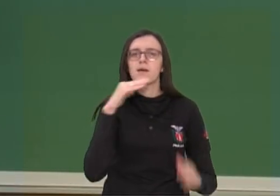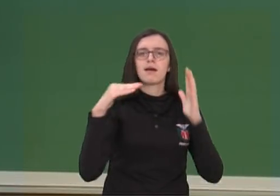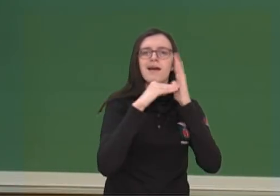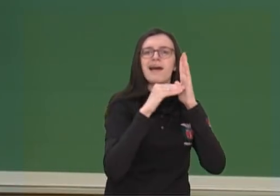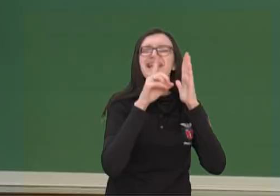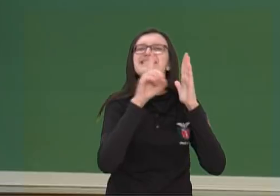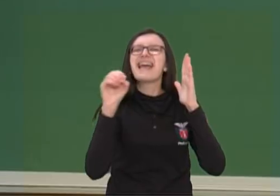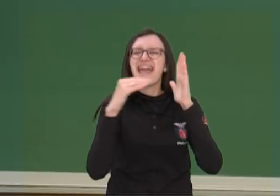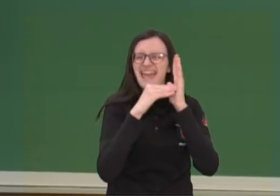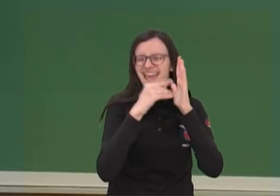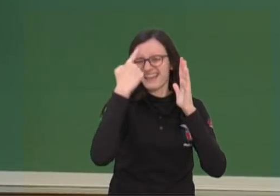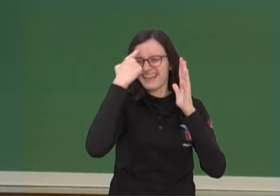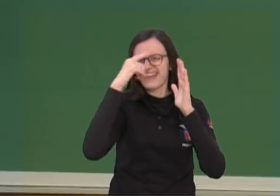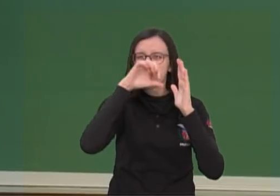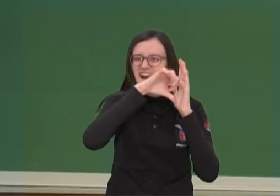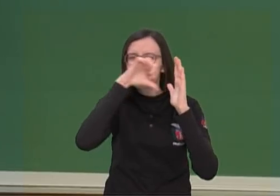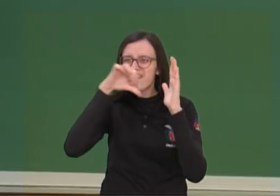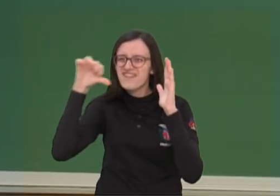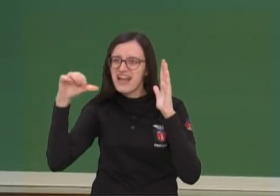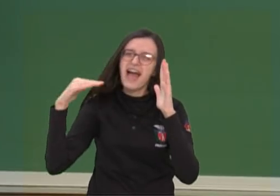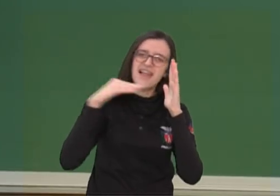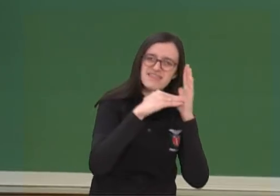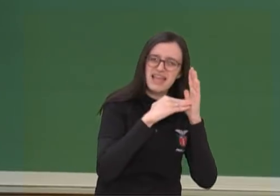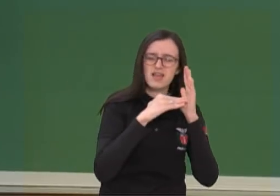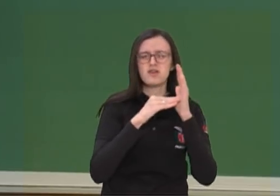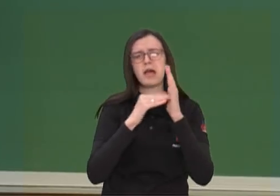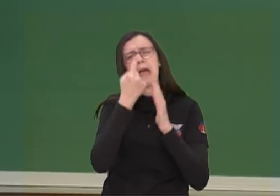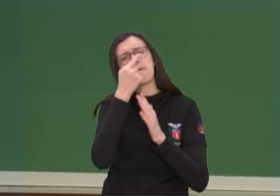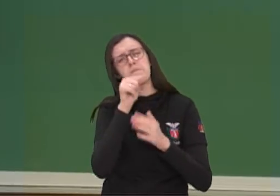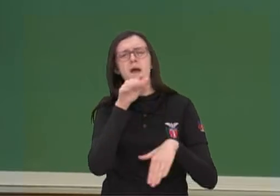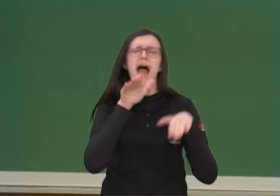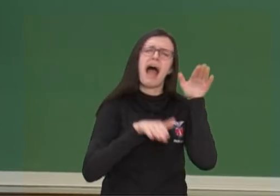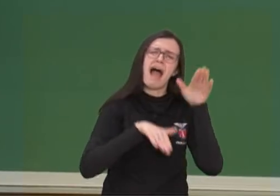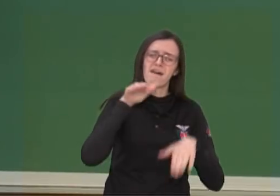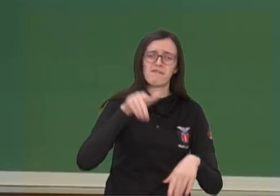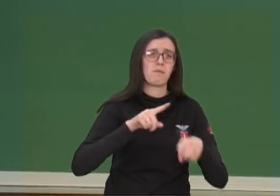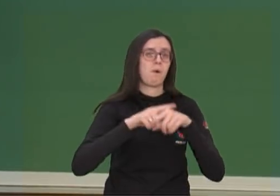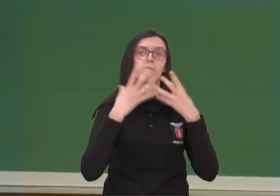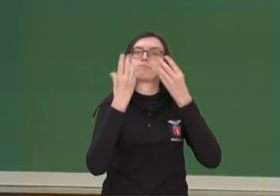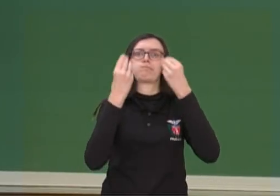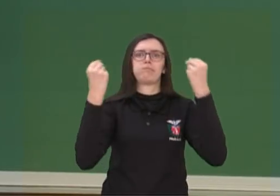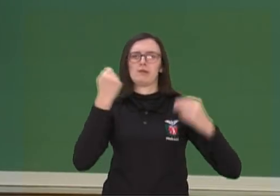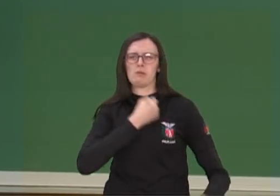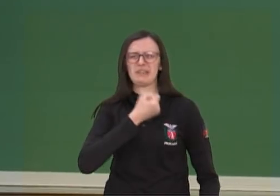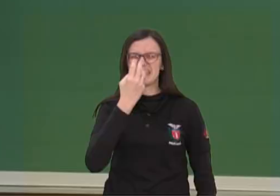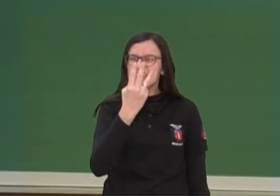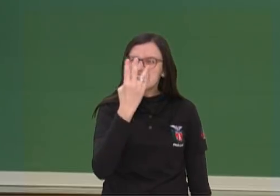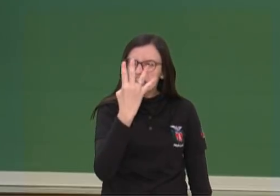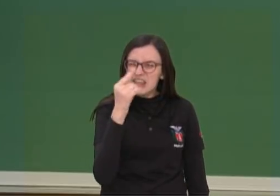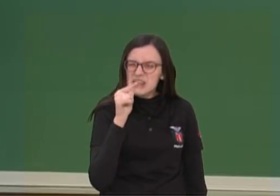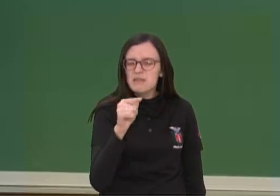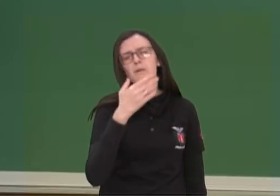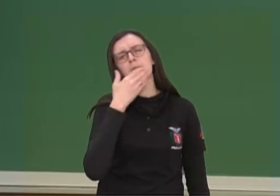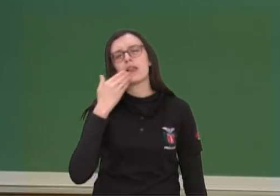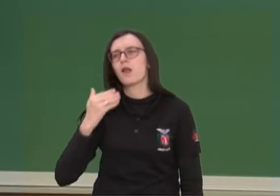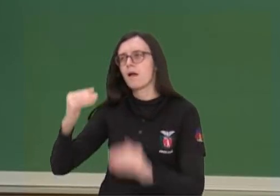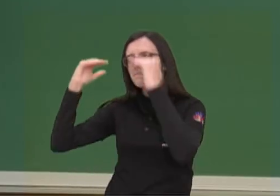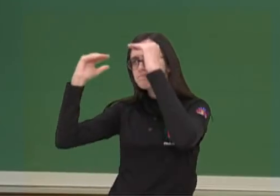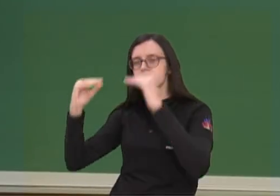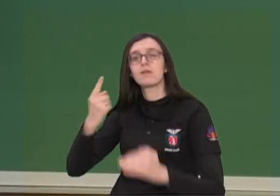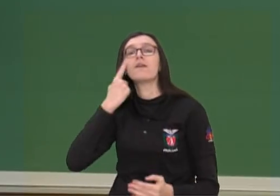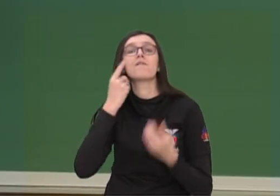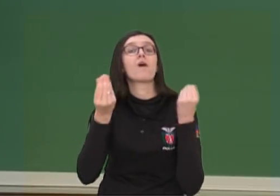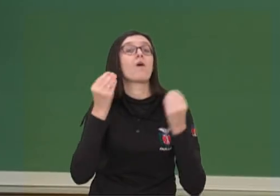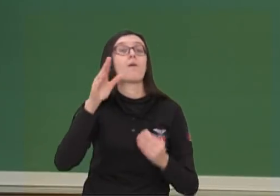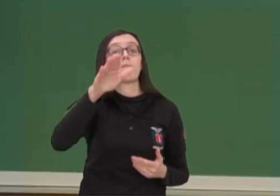na ordem ali das... Até unidade de milhar eu ainda uso, mas quando ele fica maior, eu acho mais fácil montar o algoritmo. Vamos ver como é